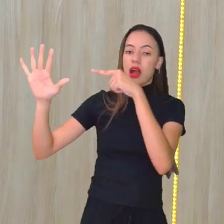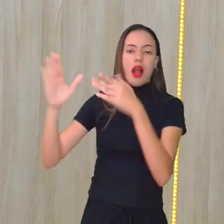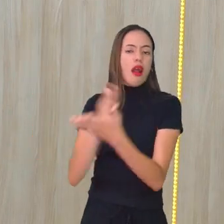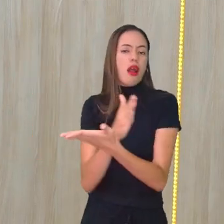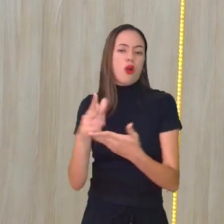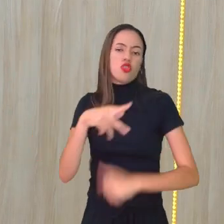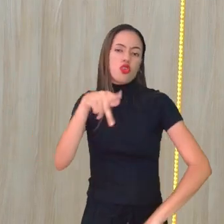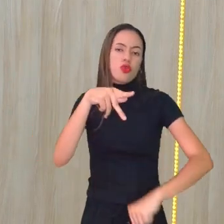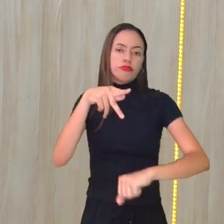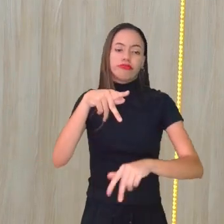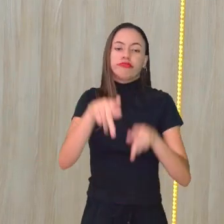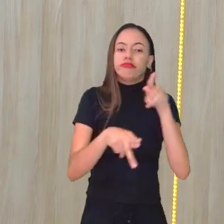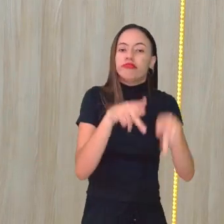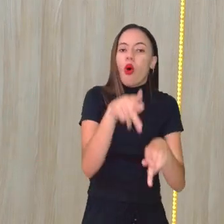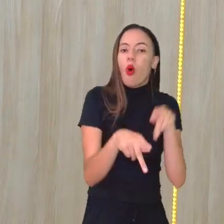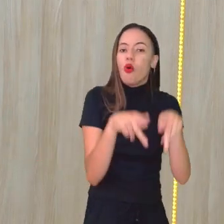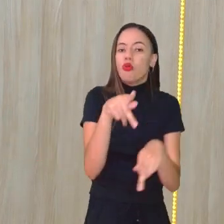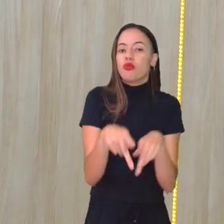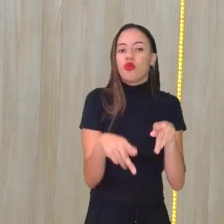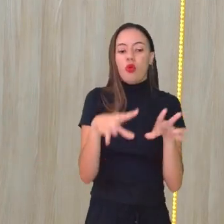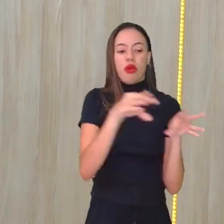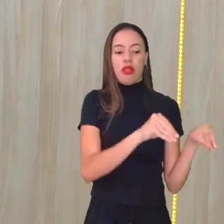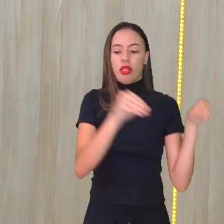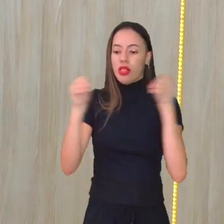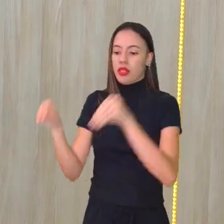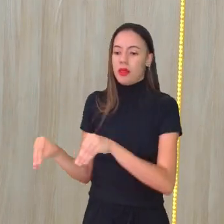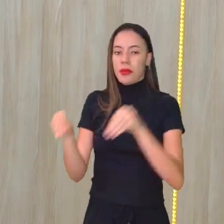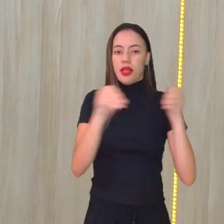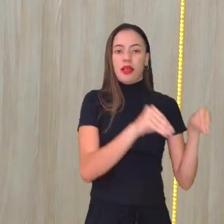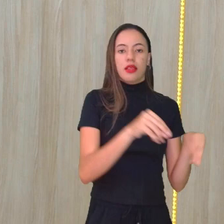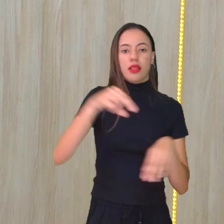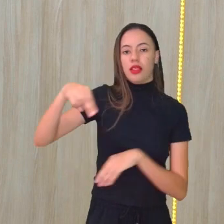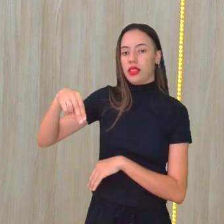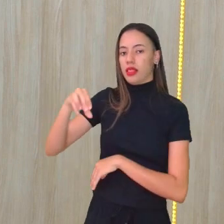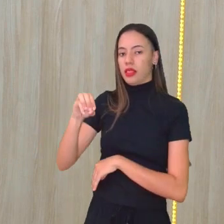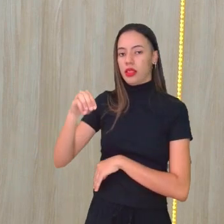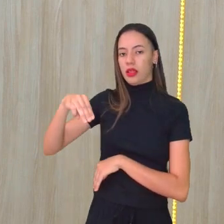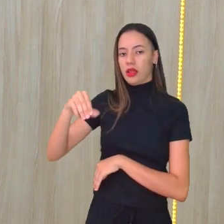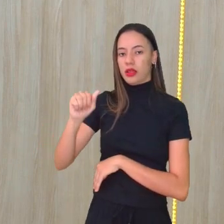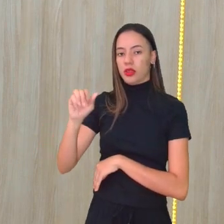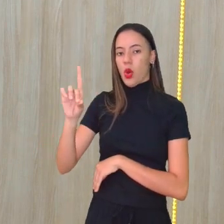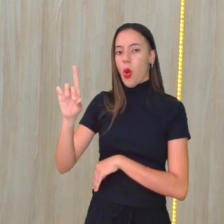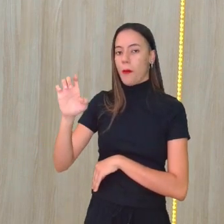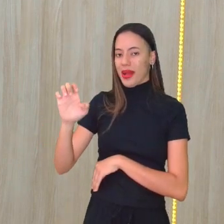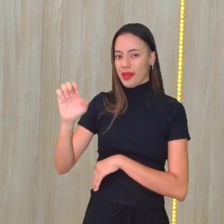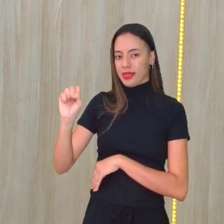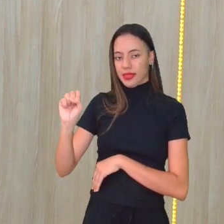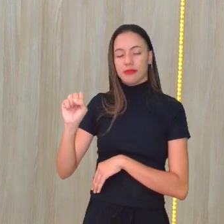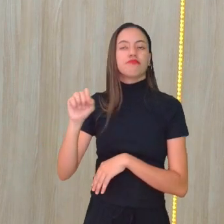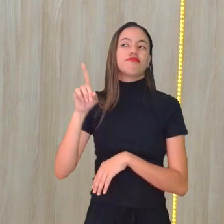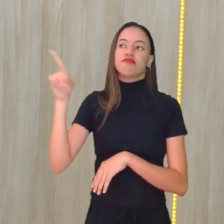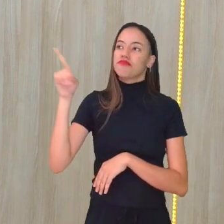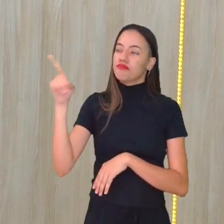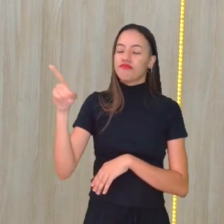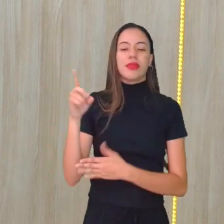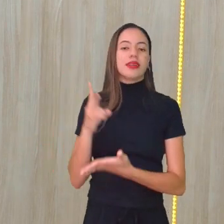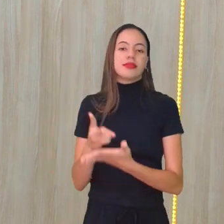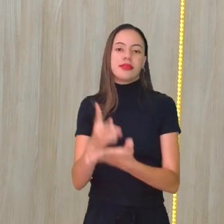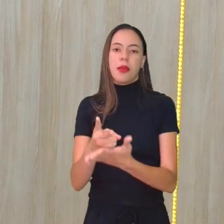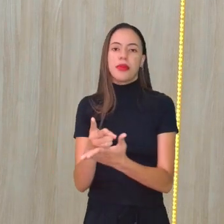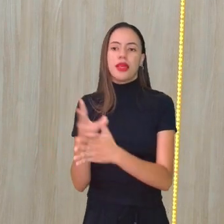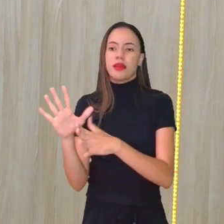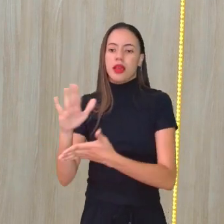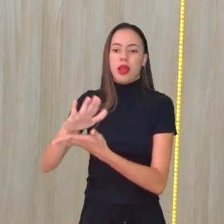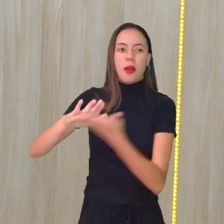alguns povos nômades, ou seja, aquele pessoal que ficava, né, viajando ali, peregrinando de região em